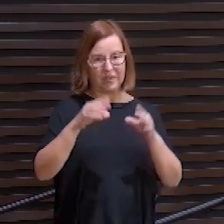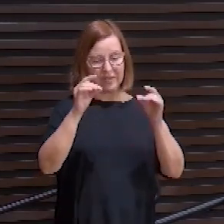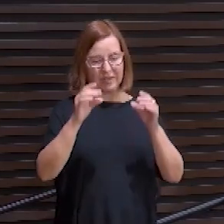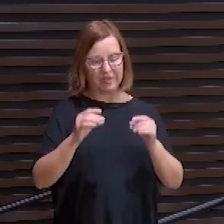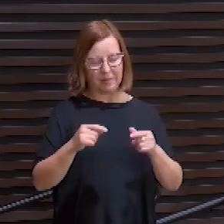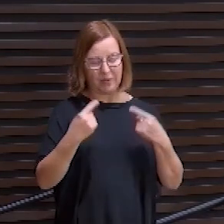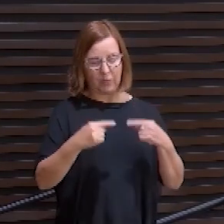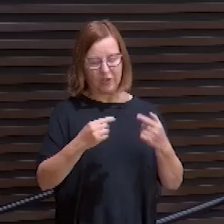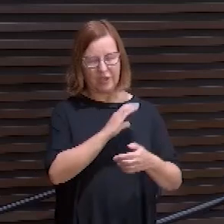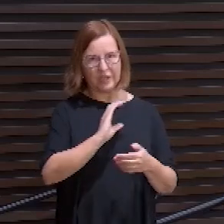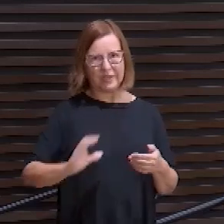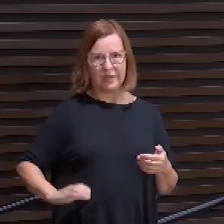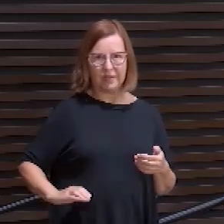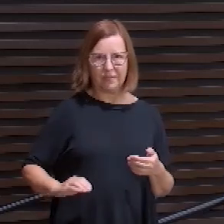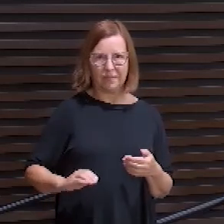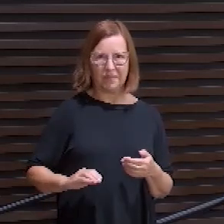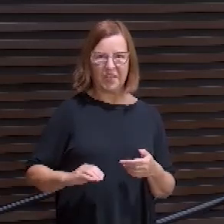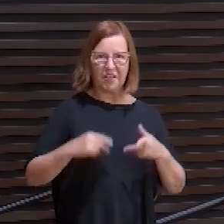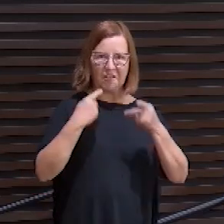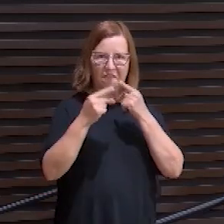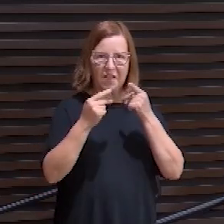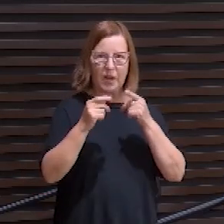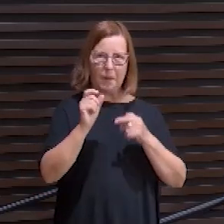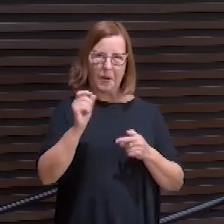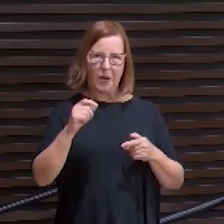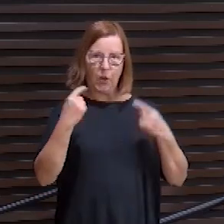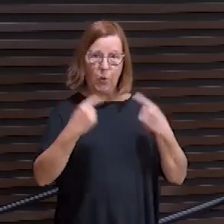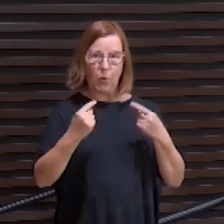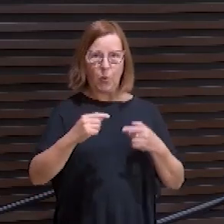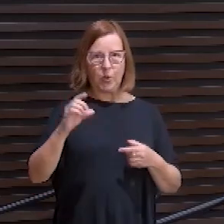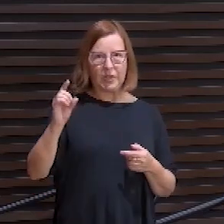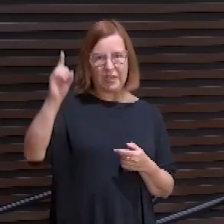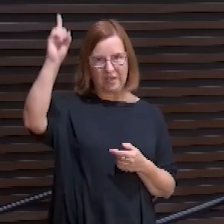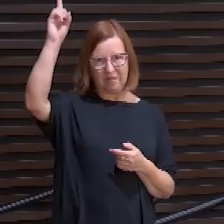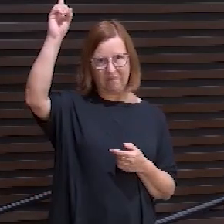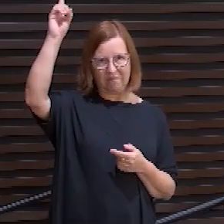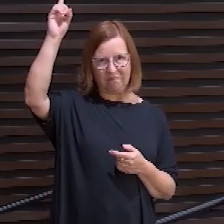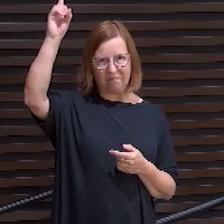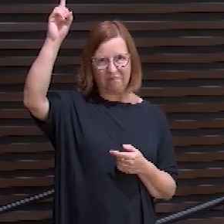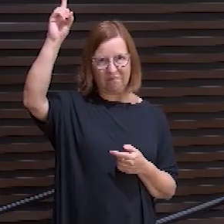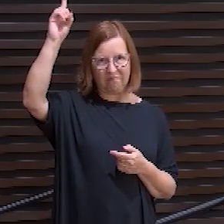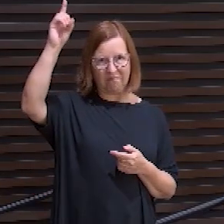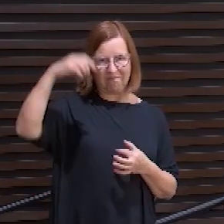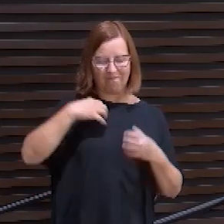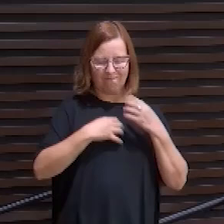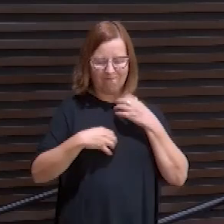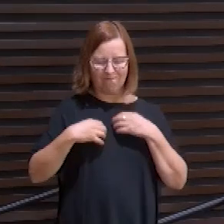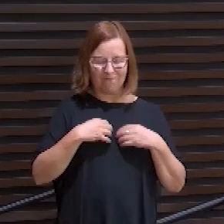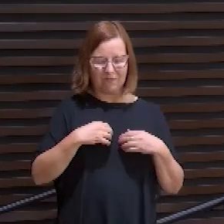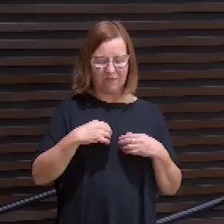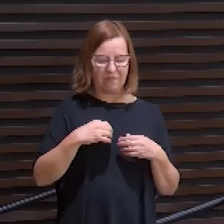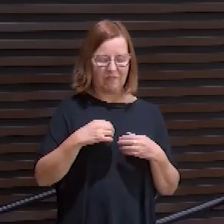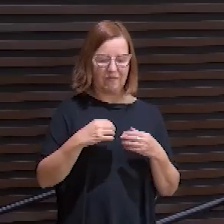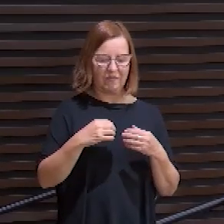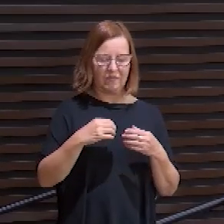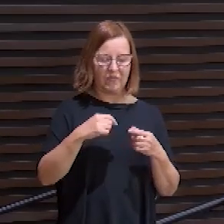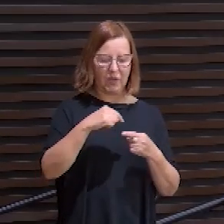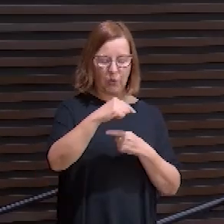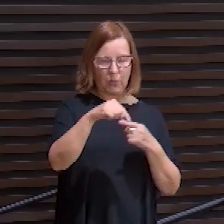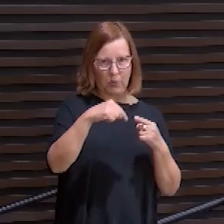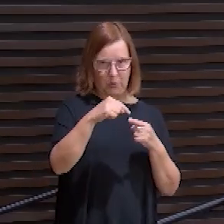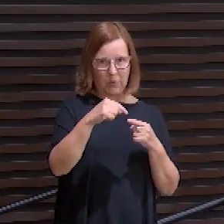assim, ele proferirá palavras contra o Altíssimo, magoará os santos do Altíssimo,